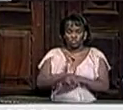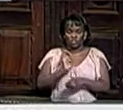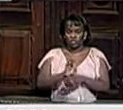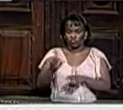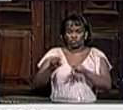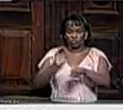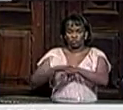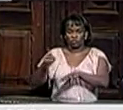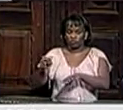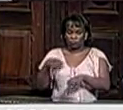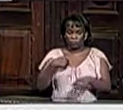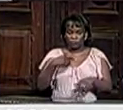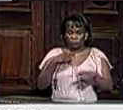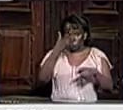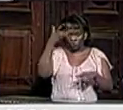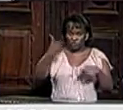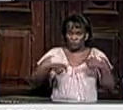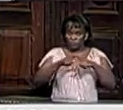Estado